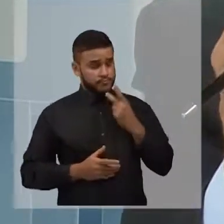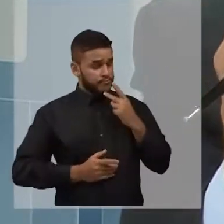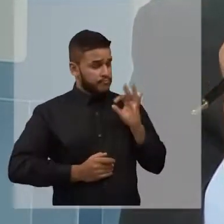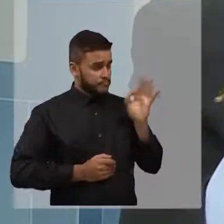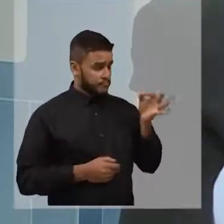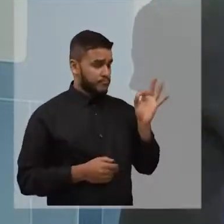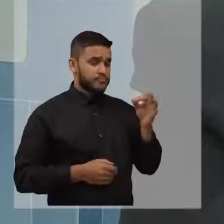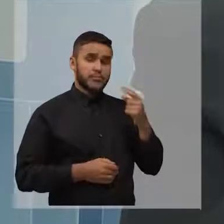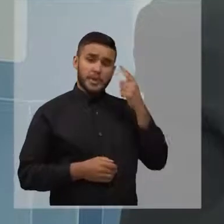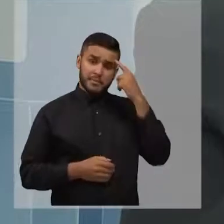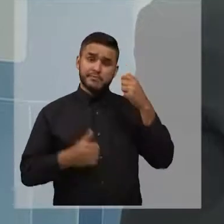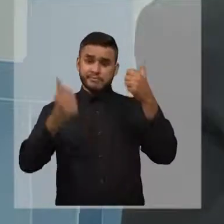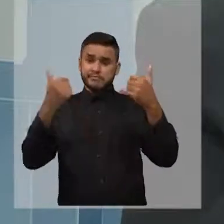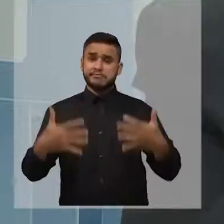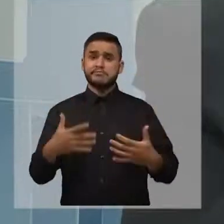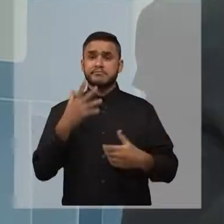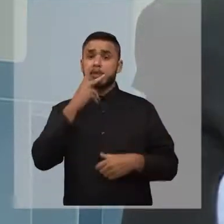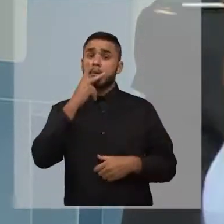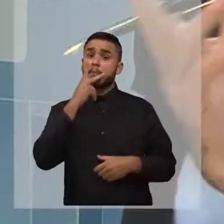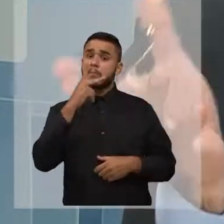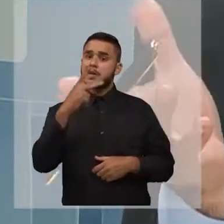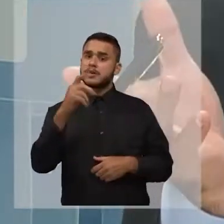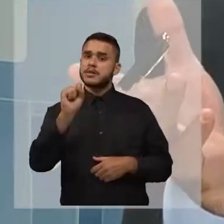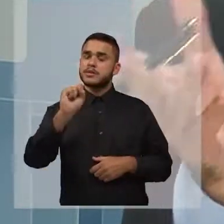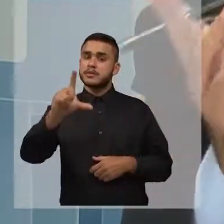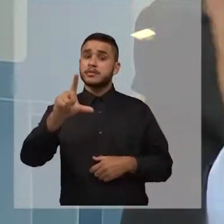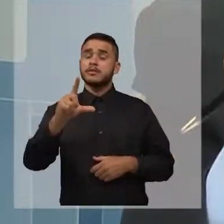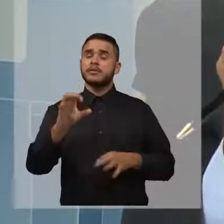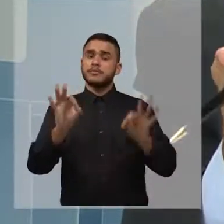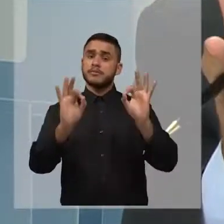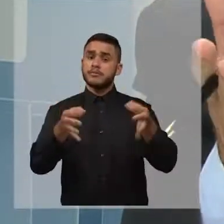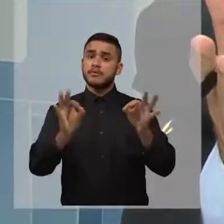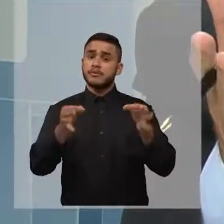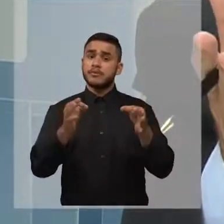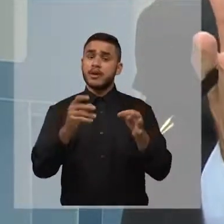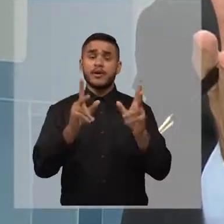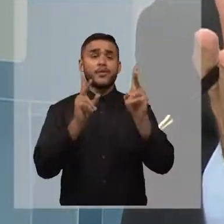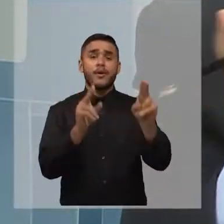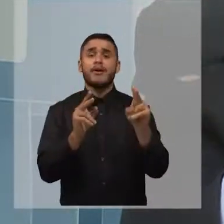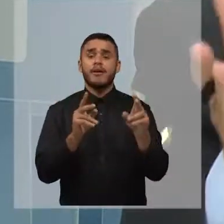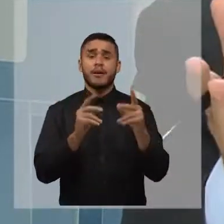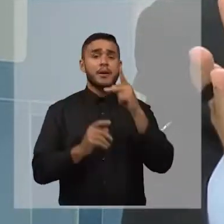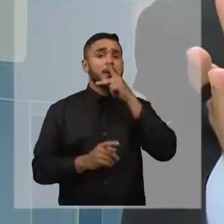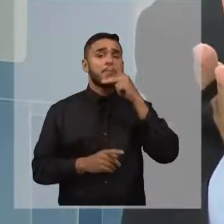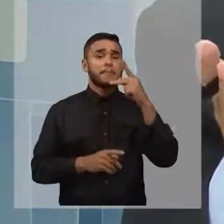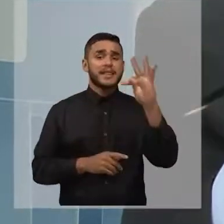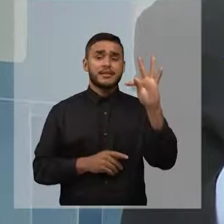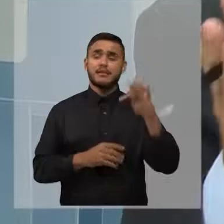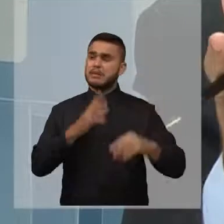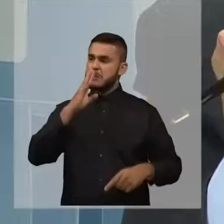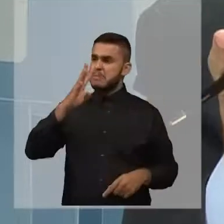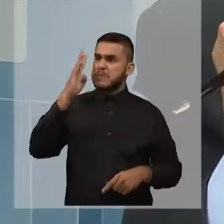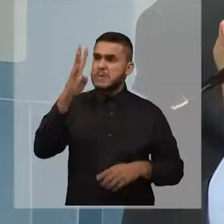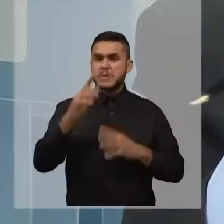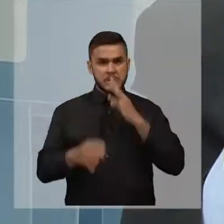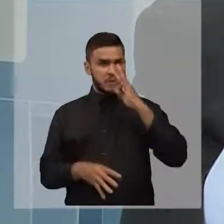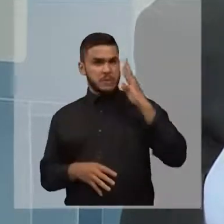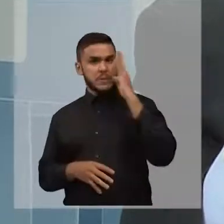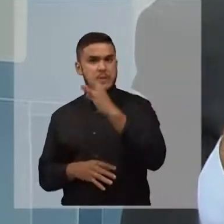né? O PSL, igual o PT, era pedra. Criticava tudo, cobrava